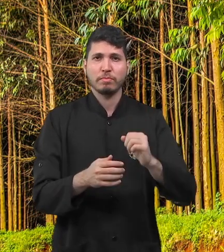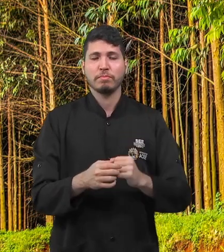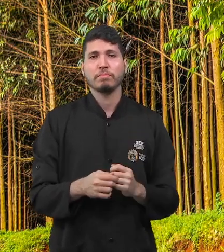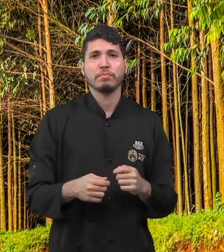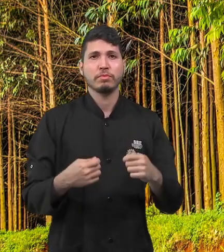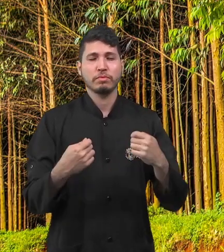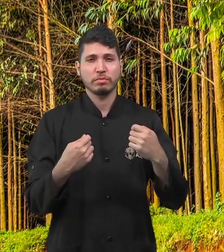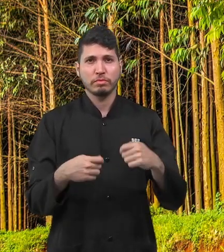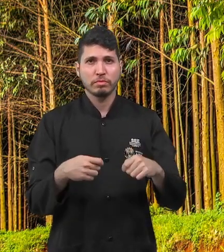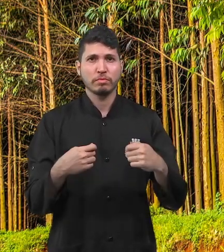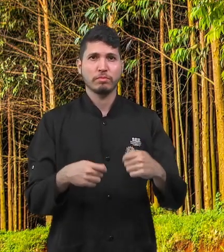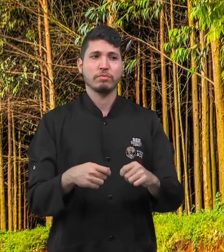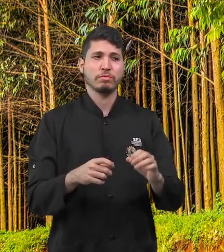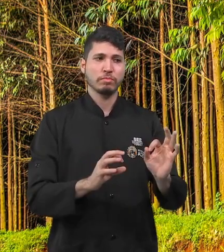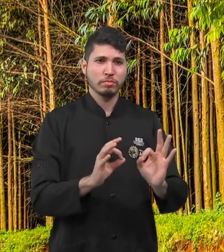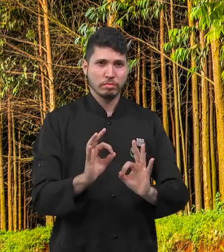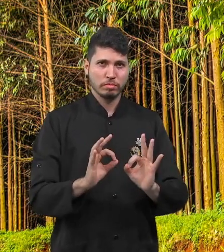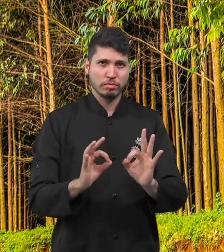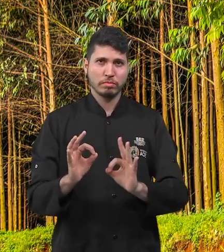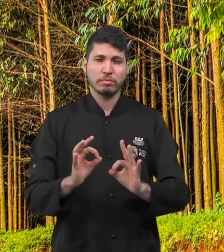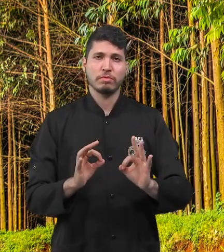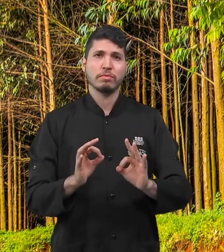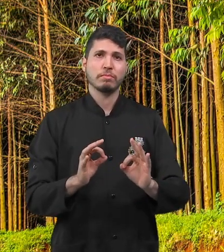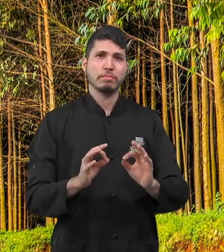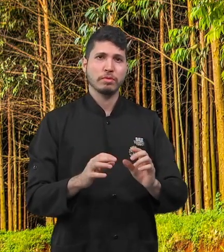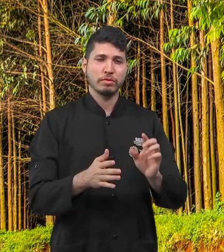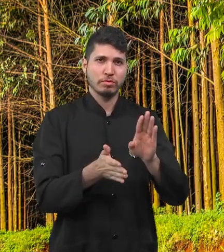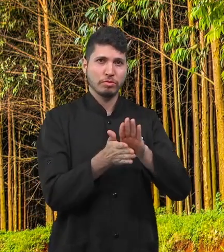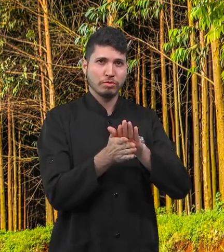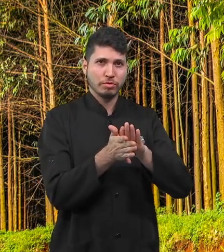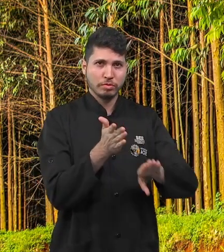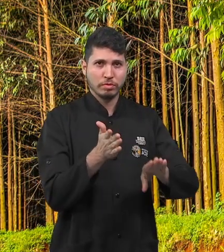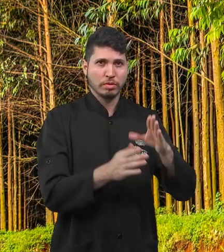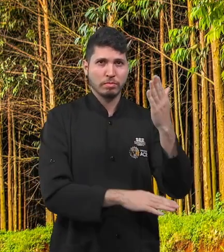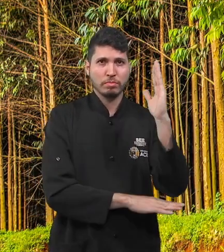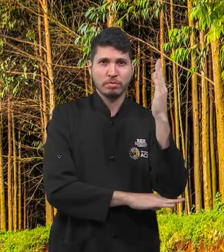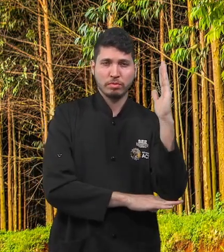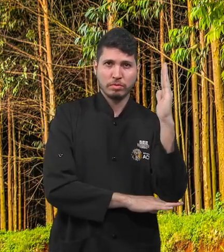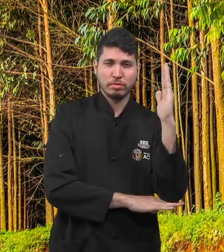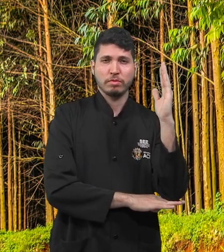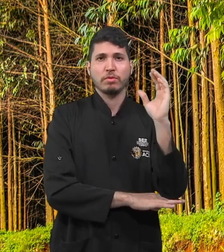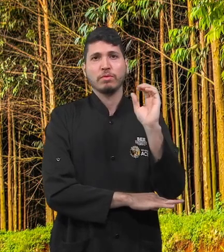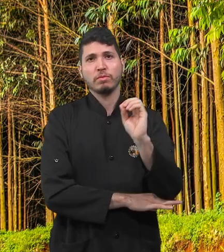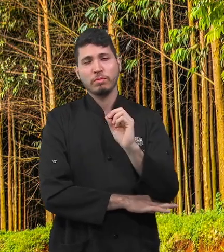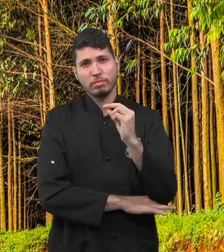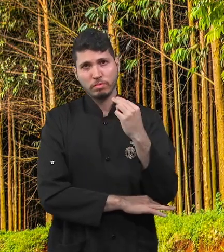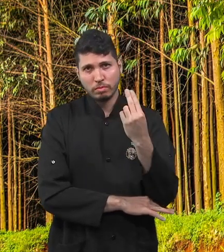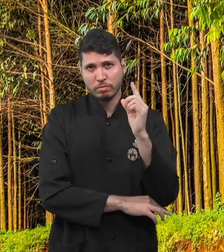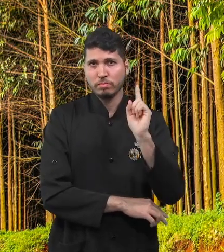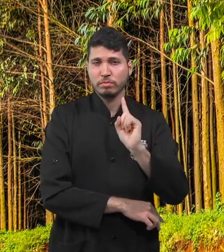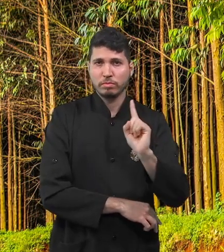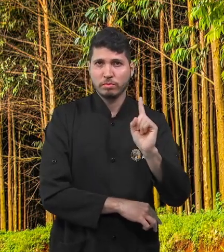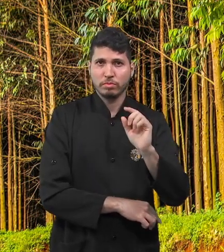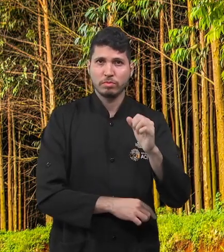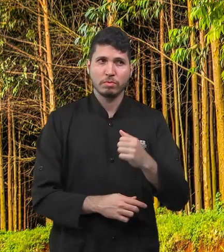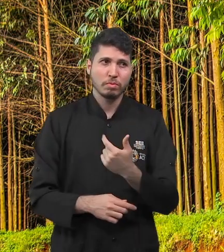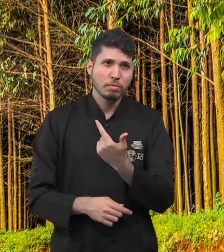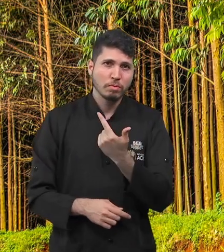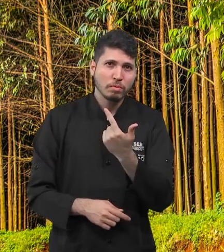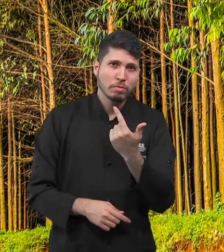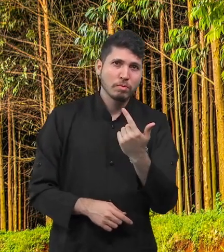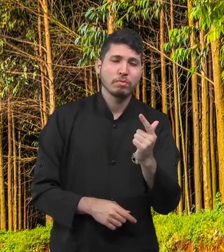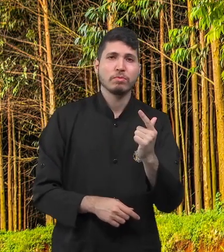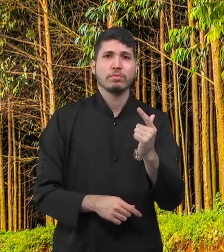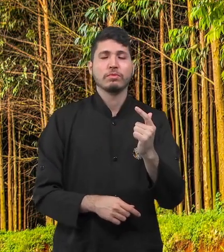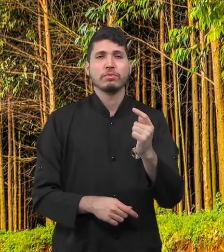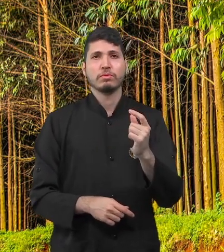estradas que irão fazer a retirada madeireira ou não, ou de outras matérias-primas, e